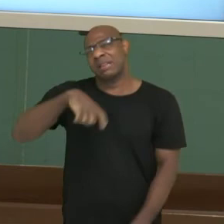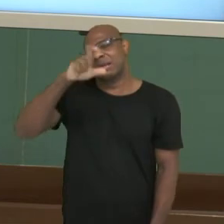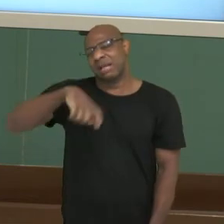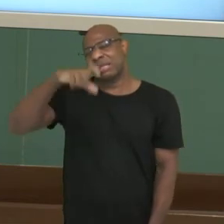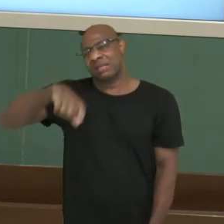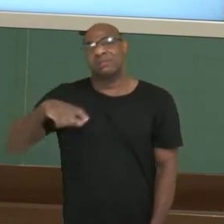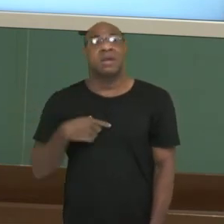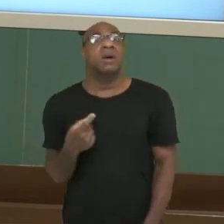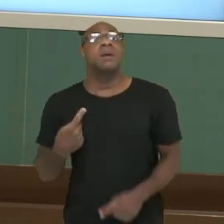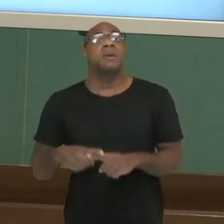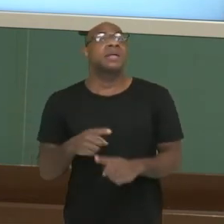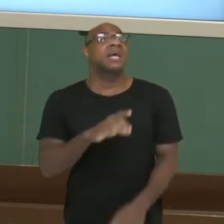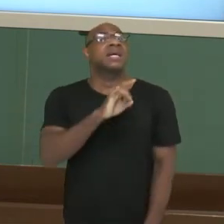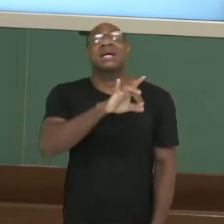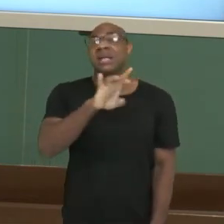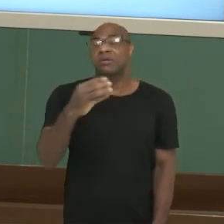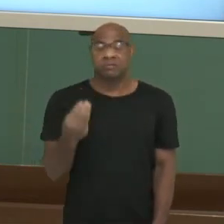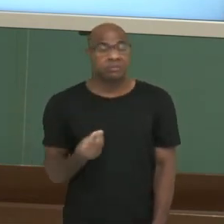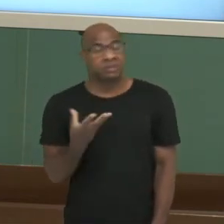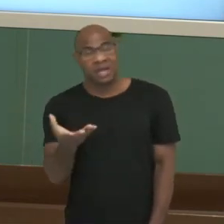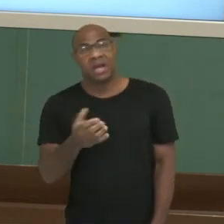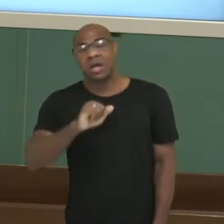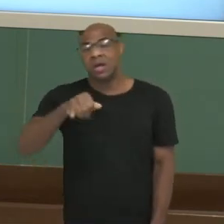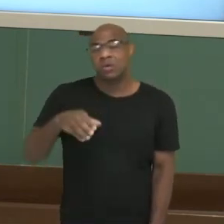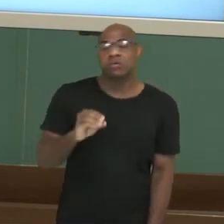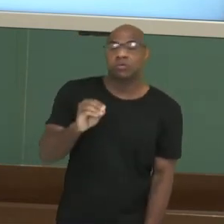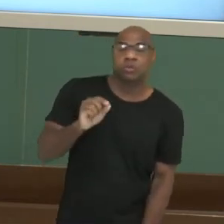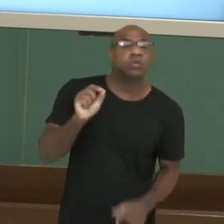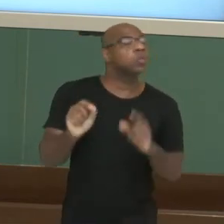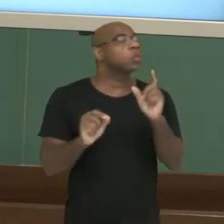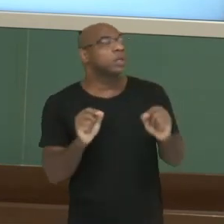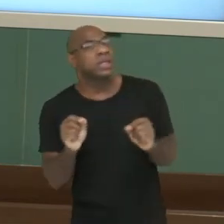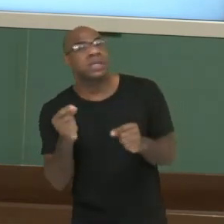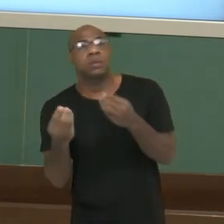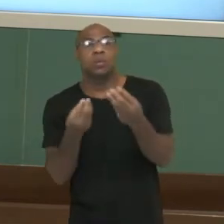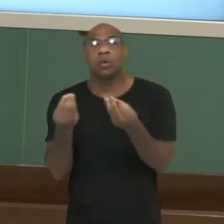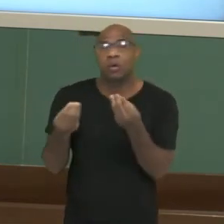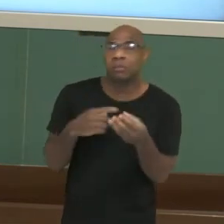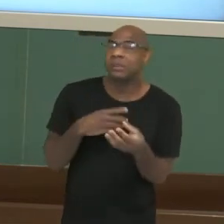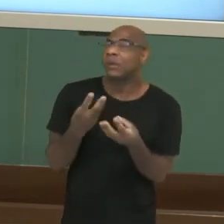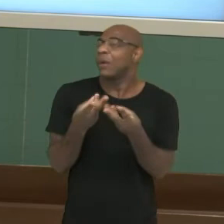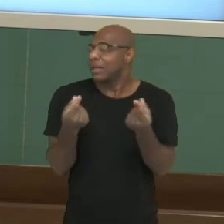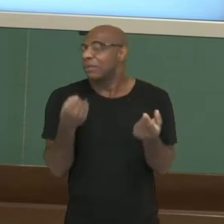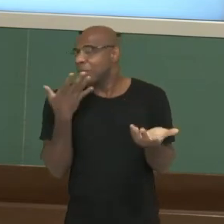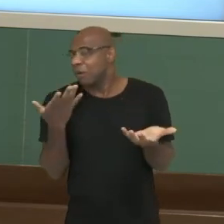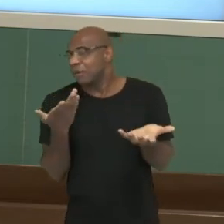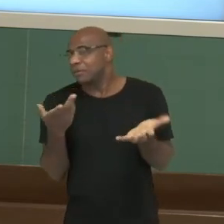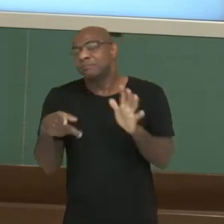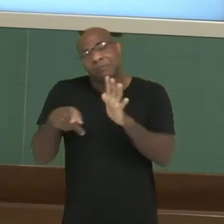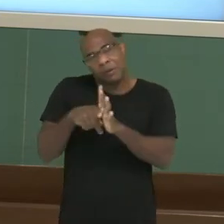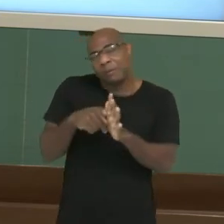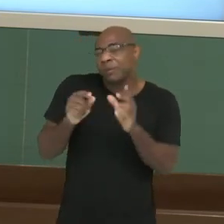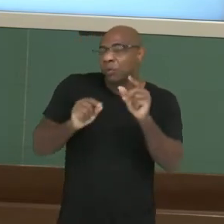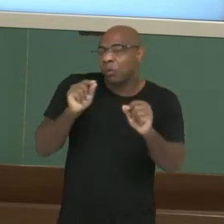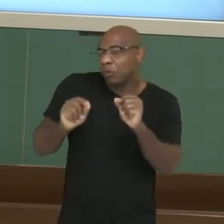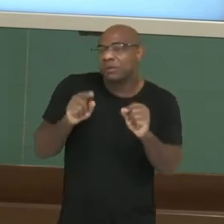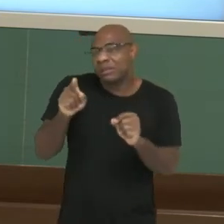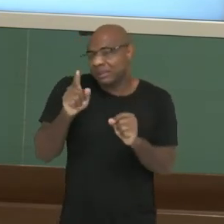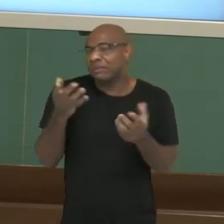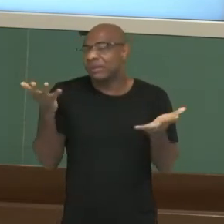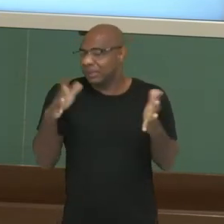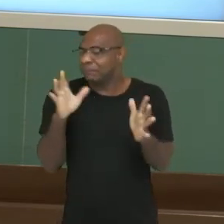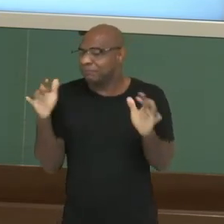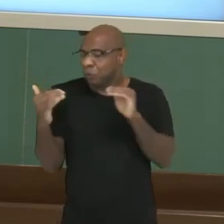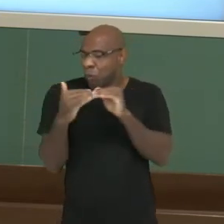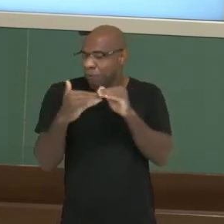cada uma te fornece, te propicia algumas qualidades, algumas especialidades ali que você se encaixa